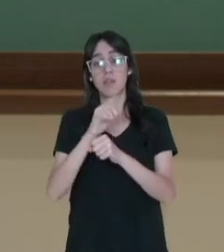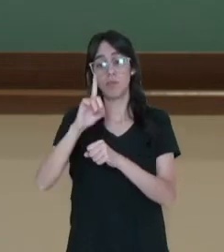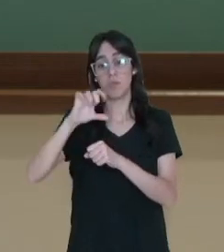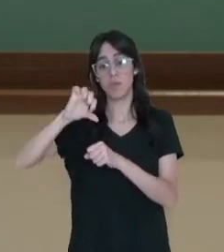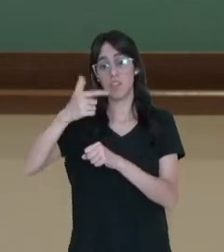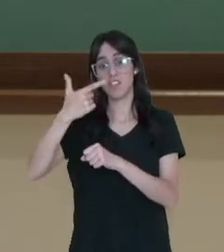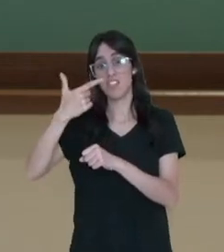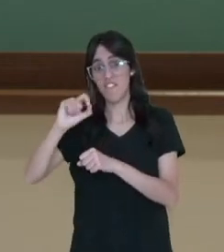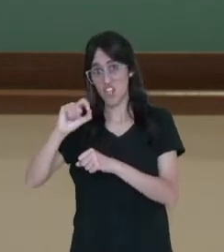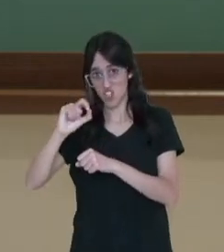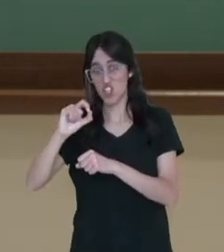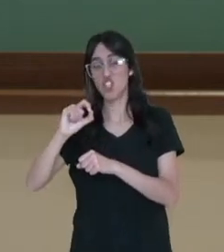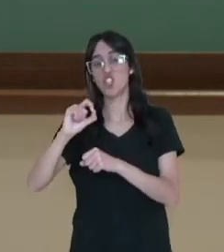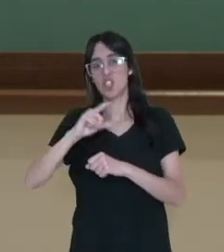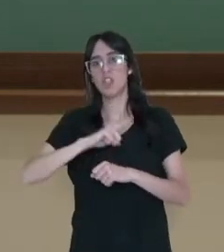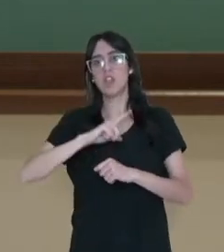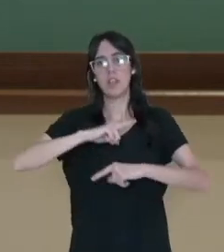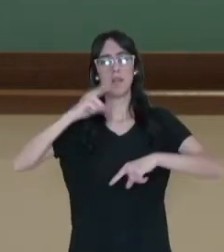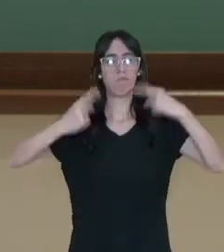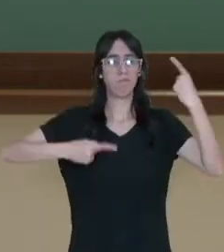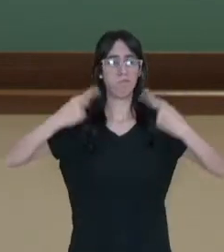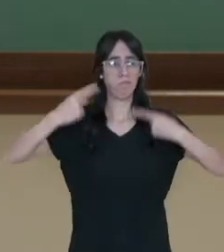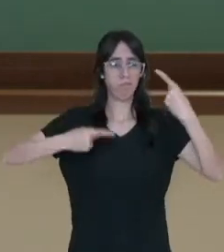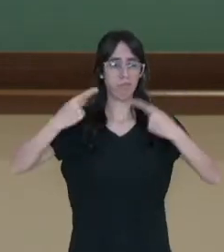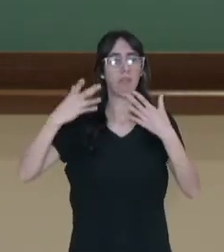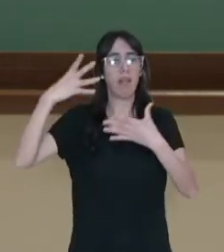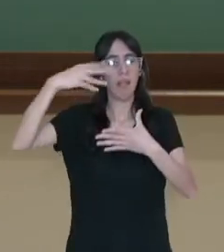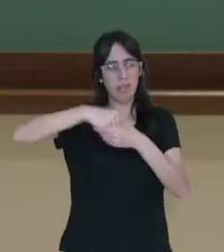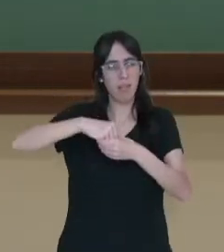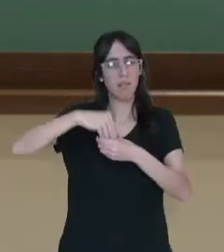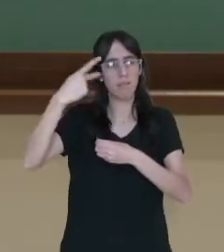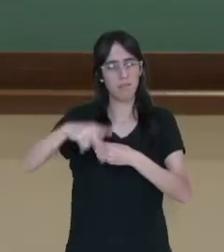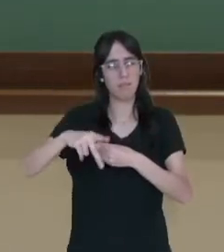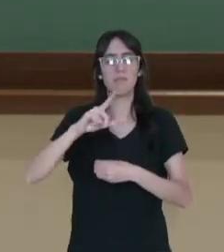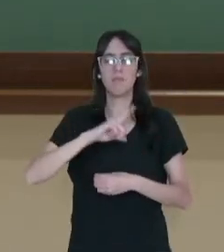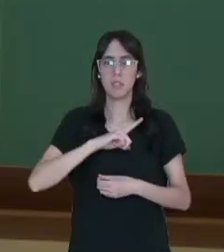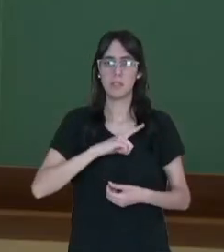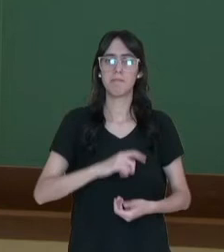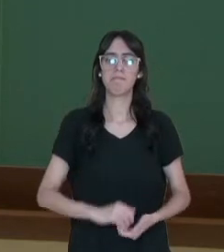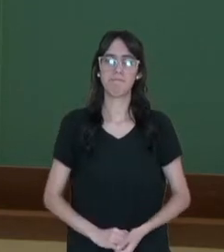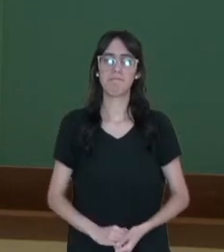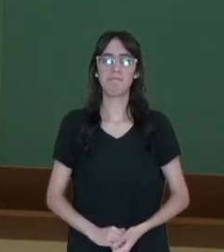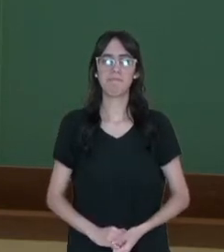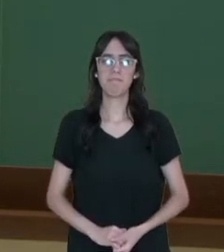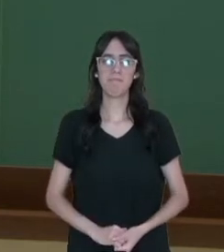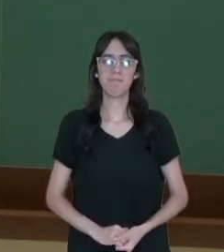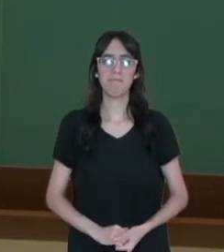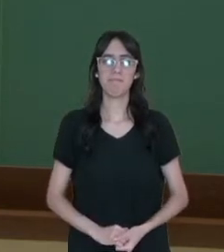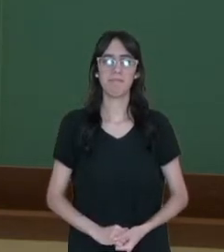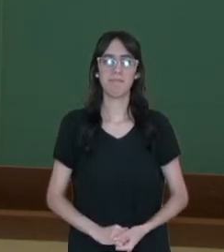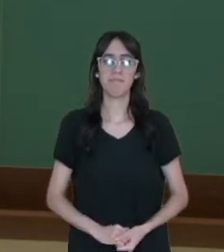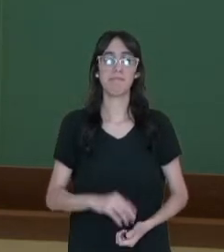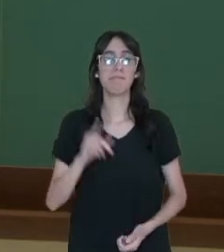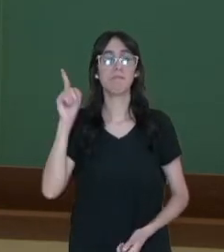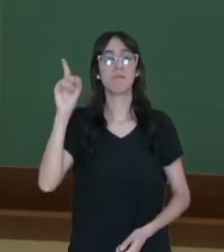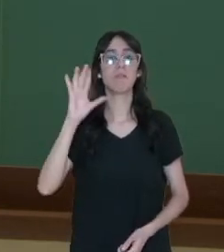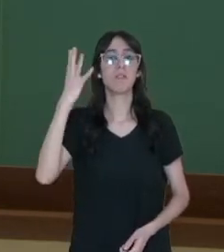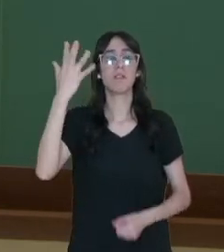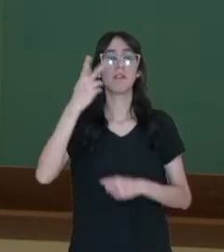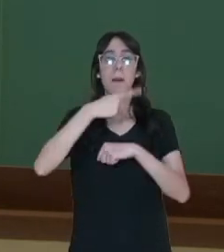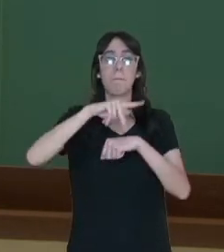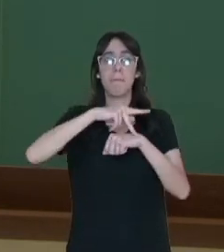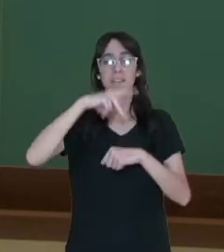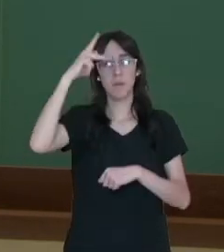1920. Então havia essa disputa interna também dentro da Iugoslávia. Já na Polônia, os